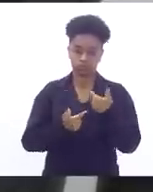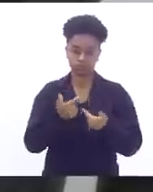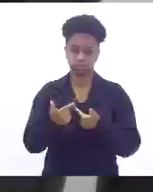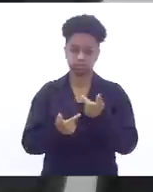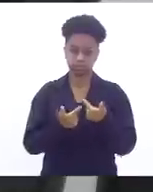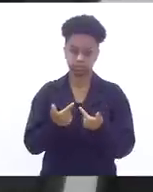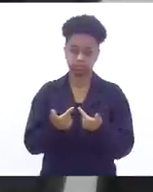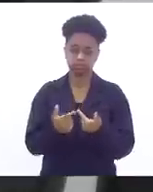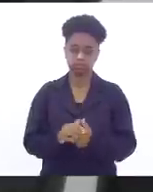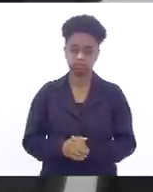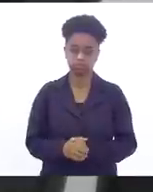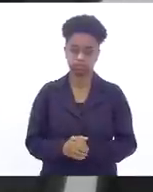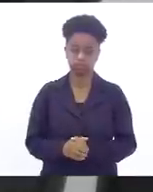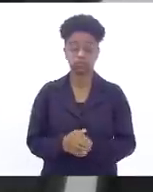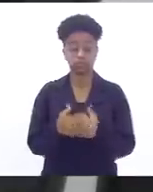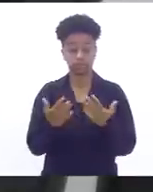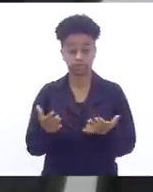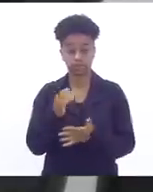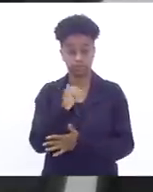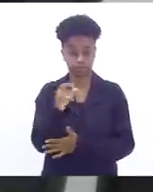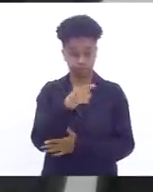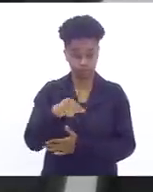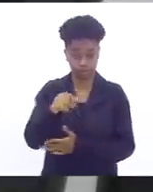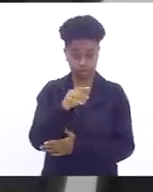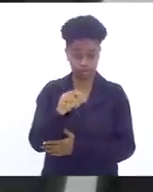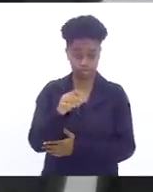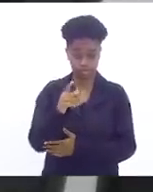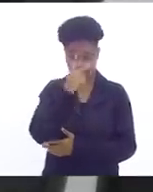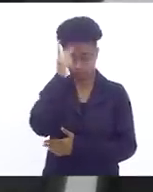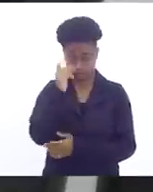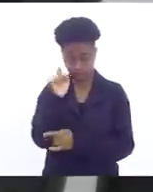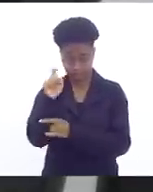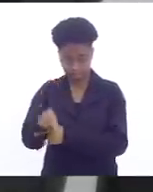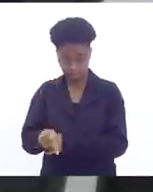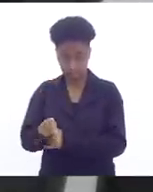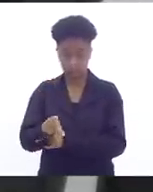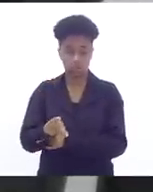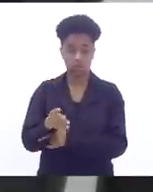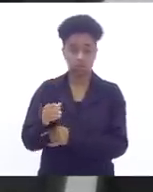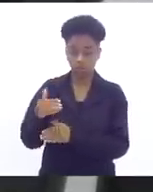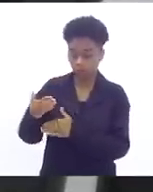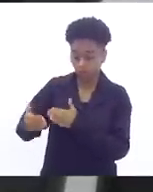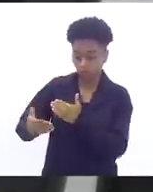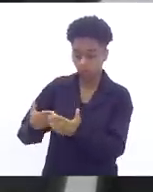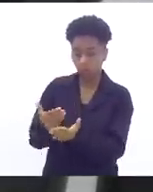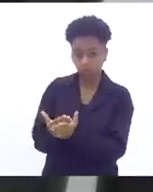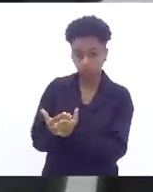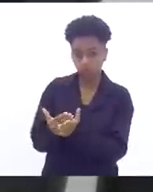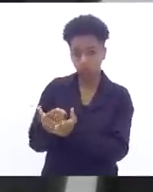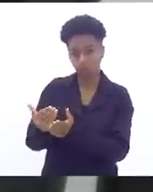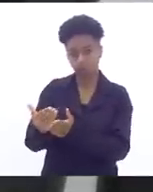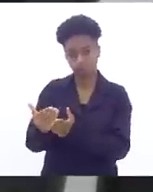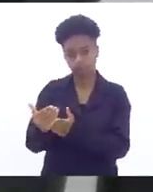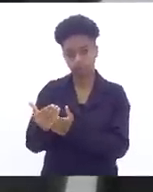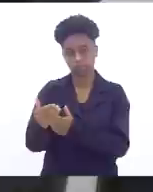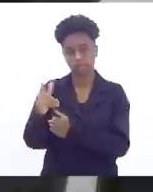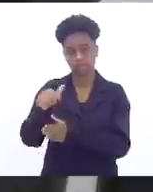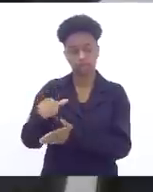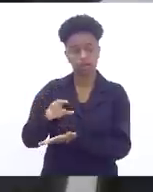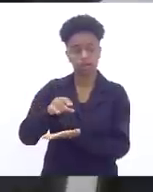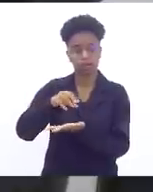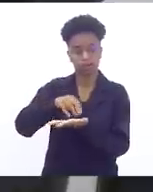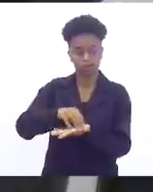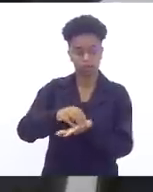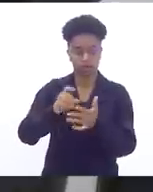Então quando você aposentado servidor o processo Inicial vem do dos órgãos